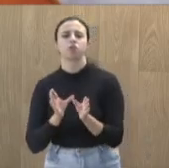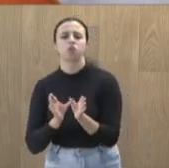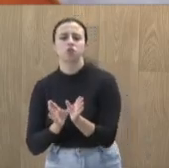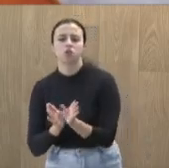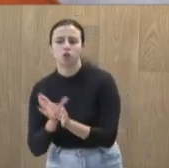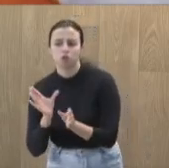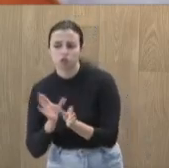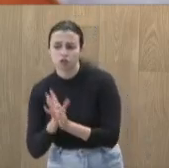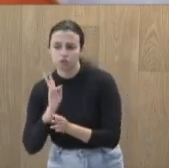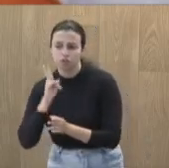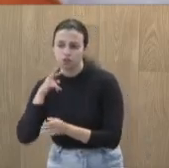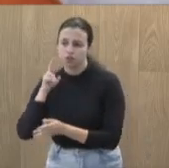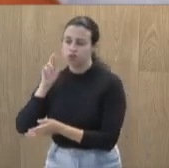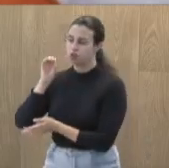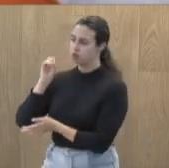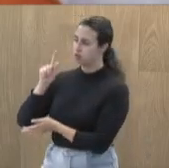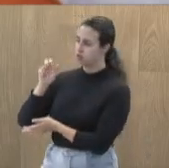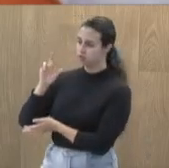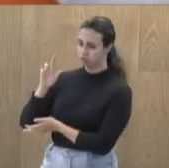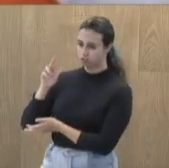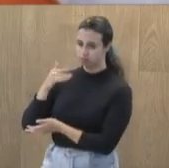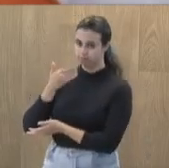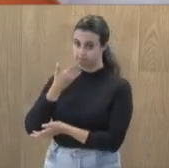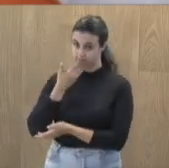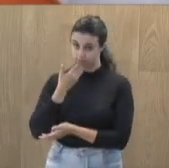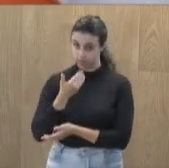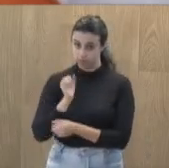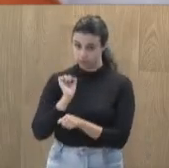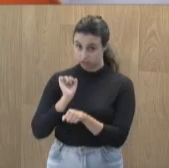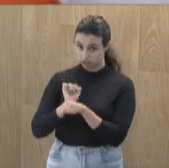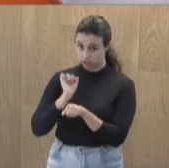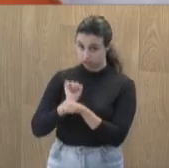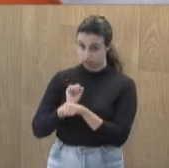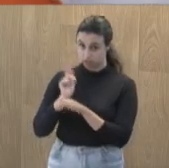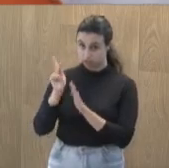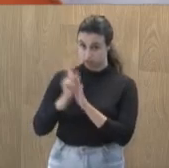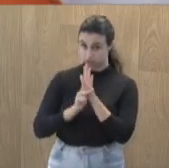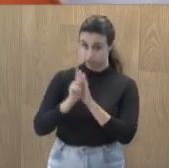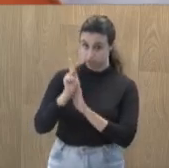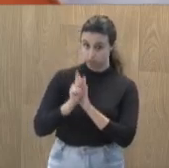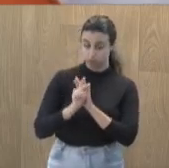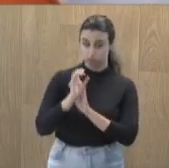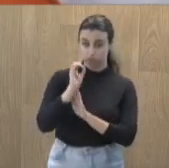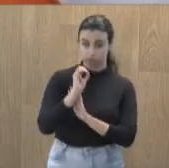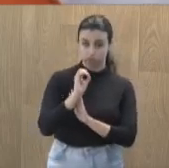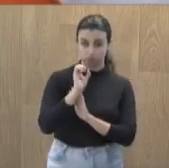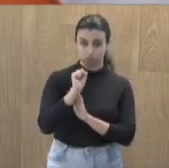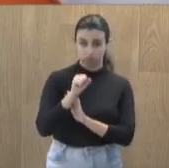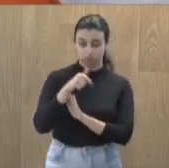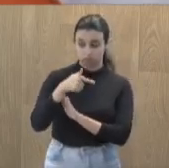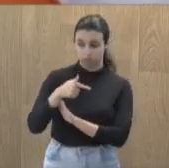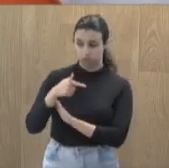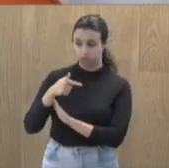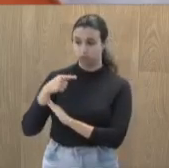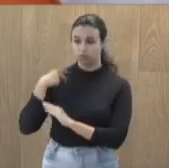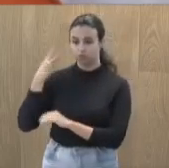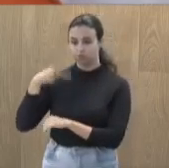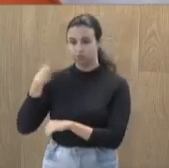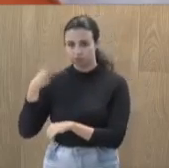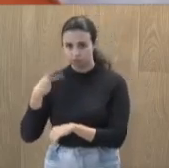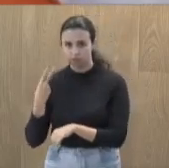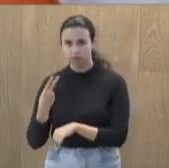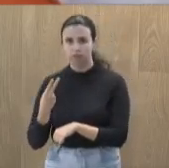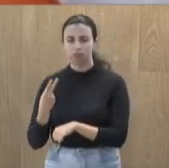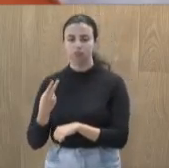Roger. Eu pedi sobrestamento no projeto EM087. Vereador Roger, que